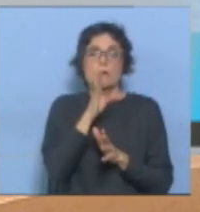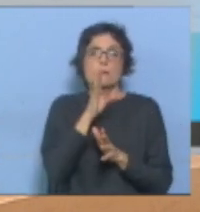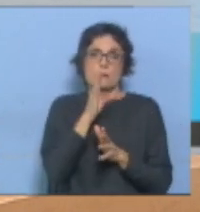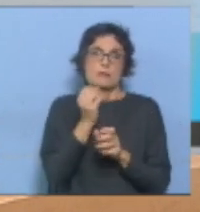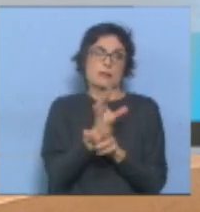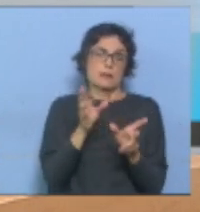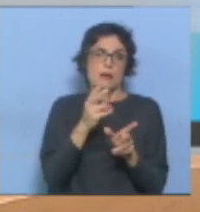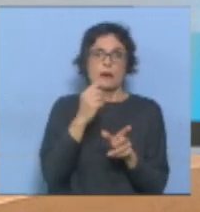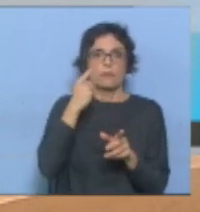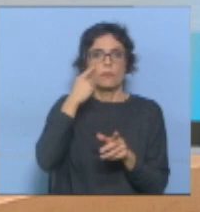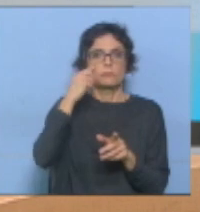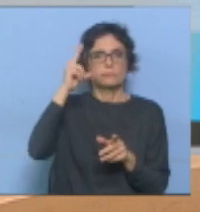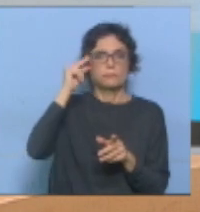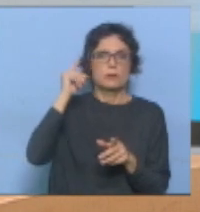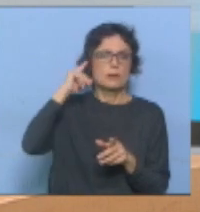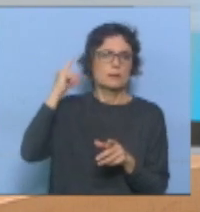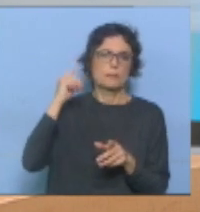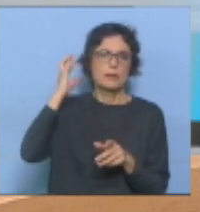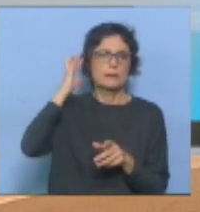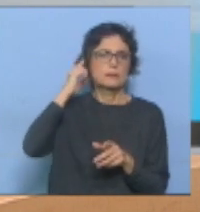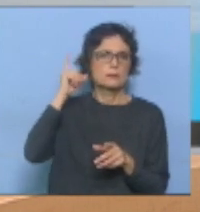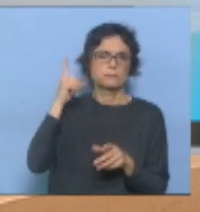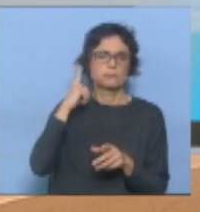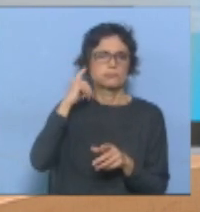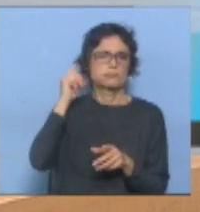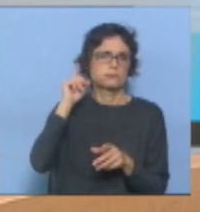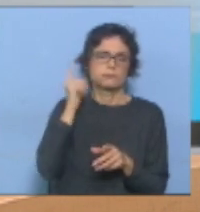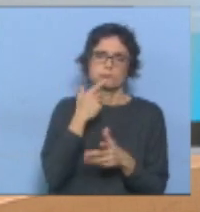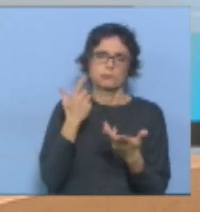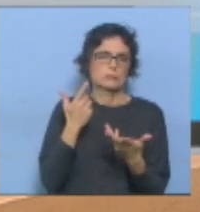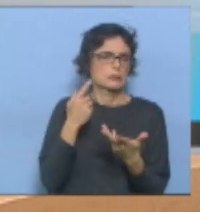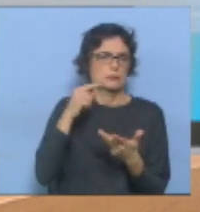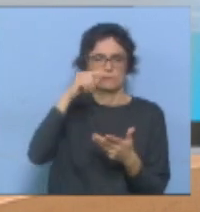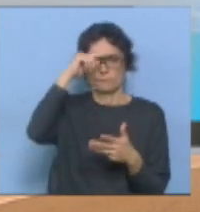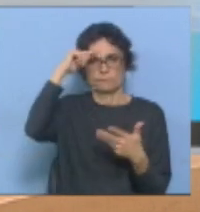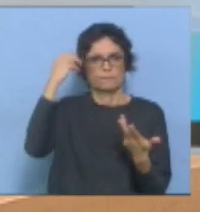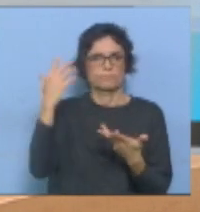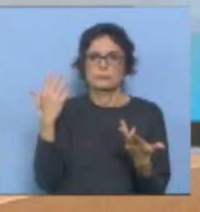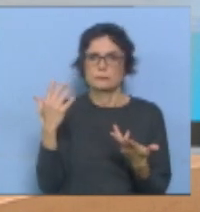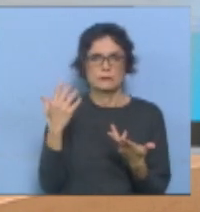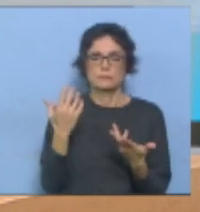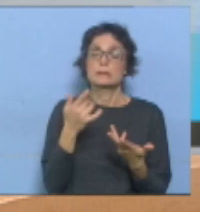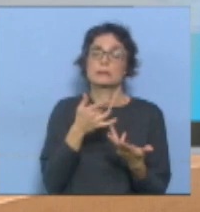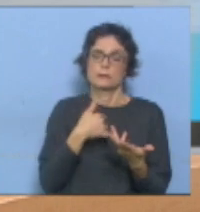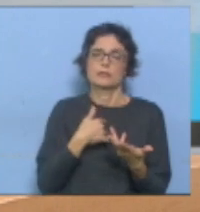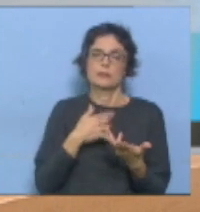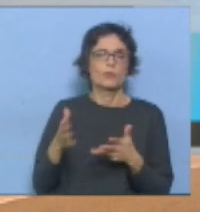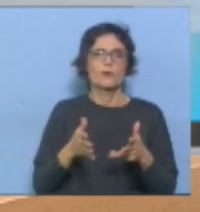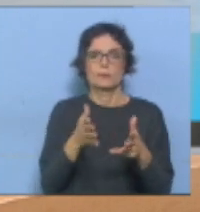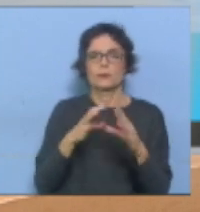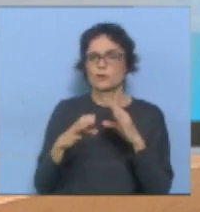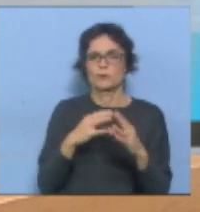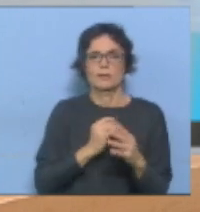dificuldades de visão e de audição, o caminho é o do coração. Portanto, é tentar